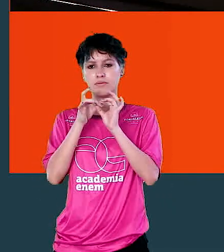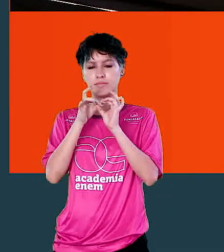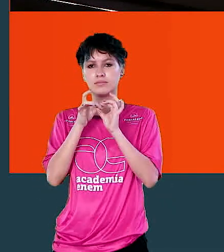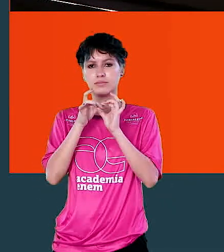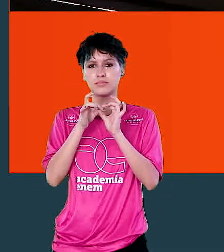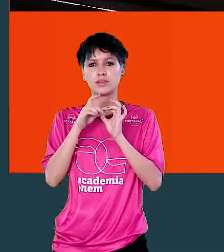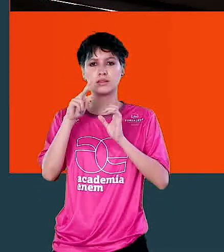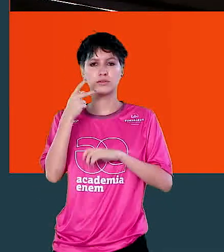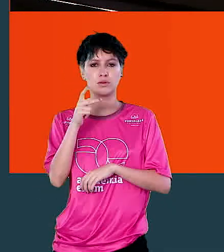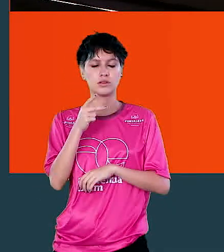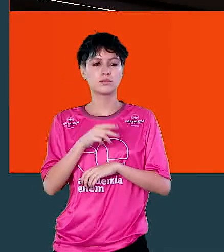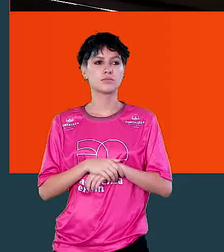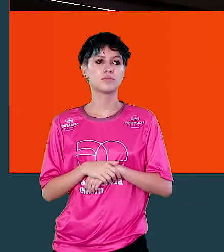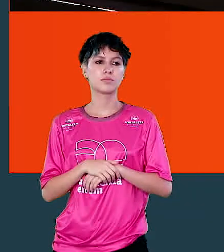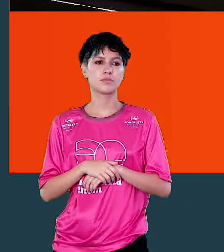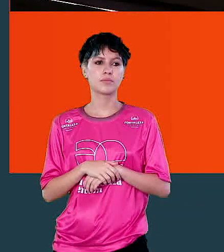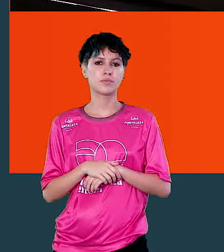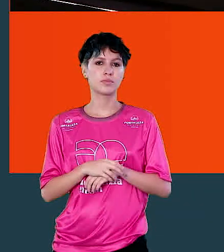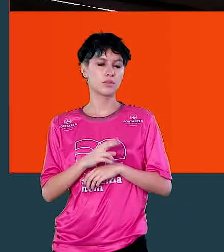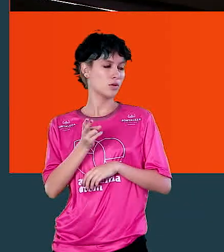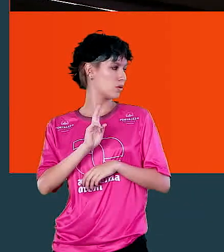hidrofóbica quer dizer o quê?